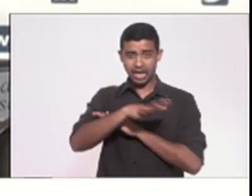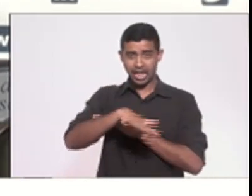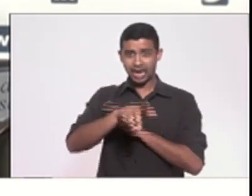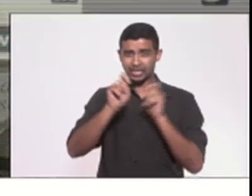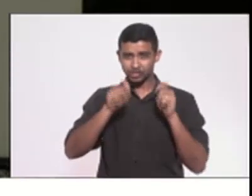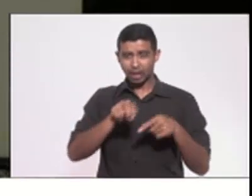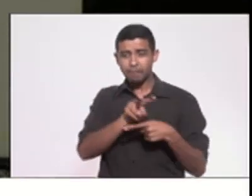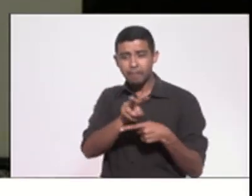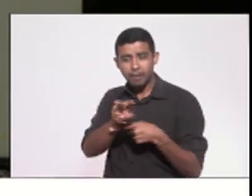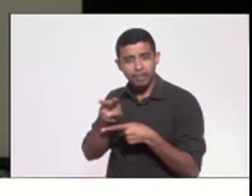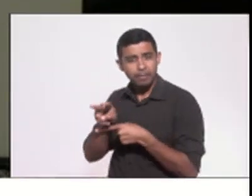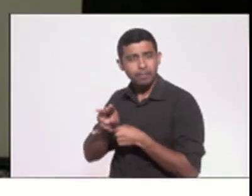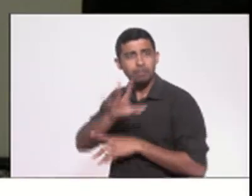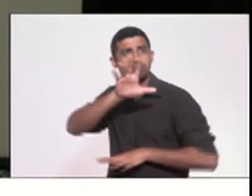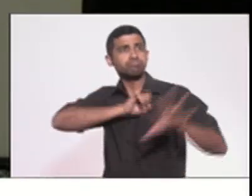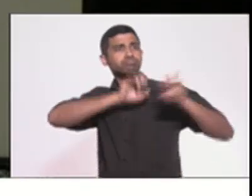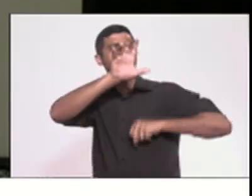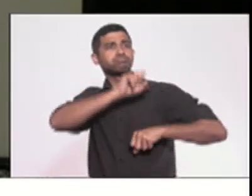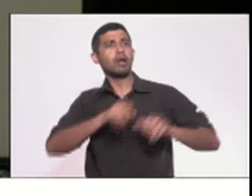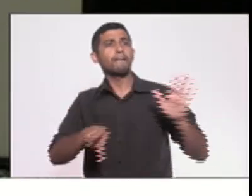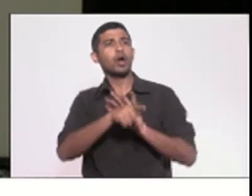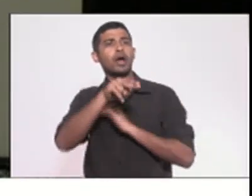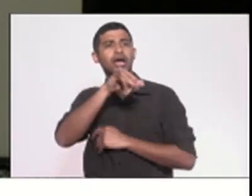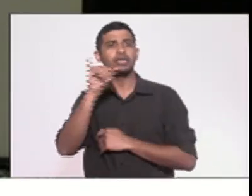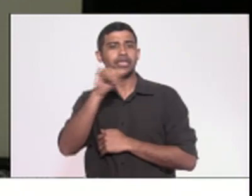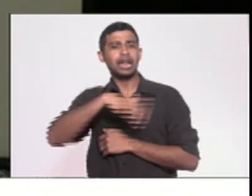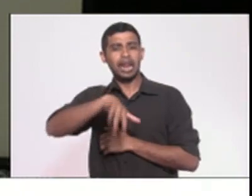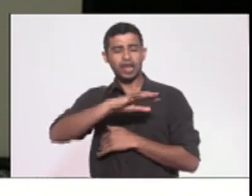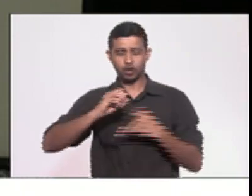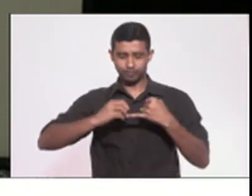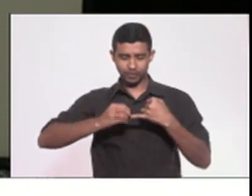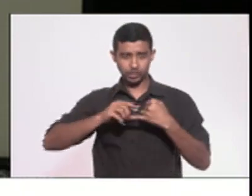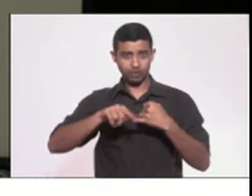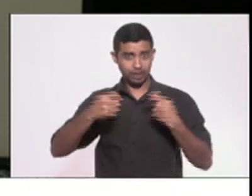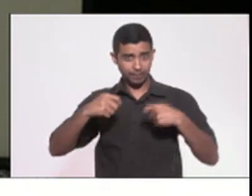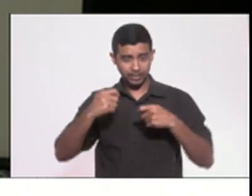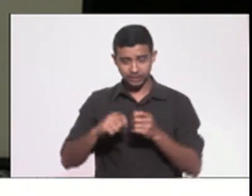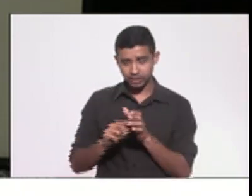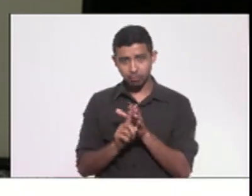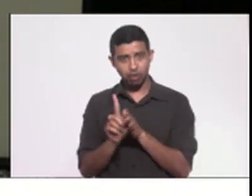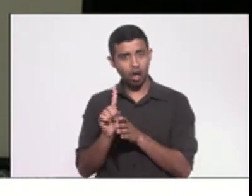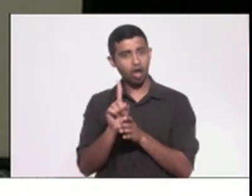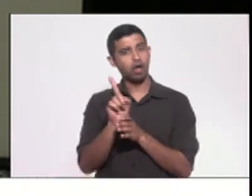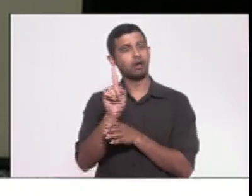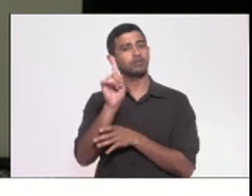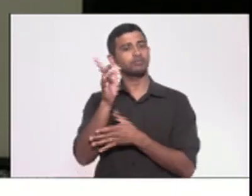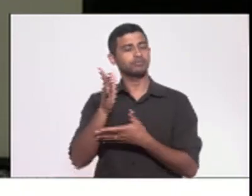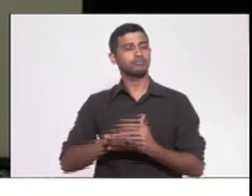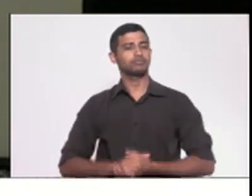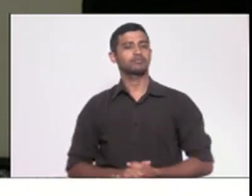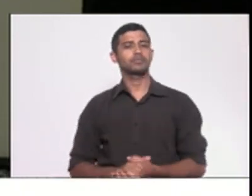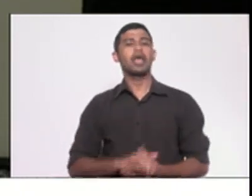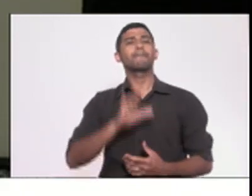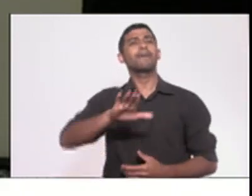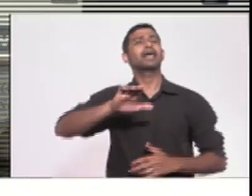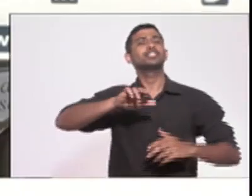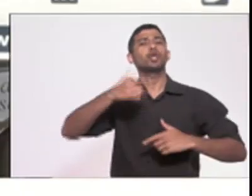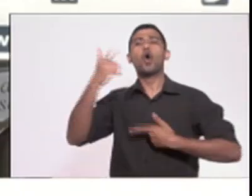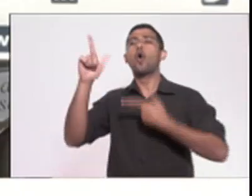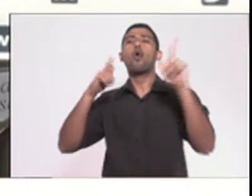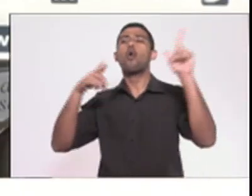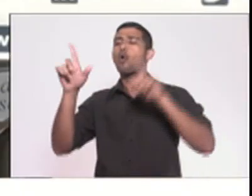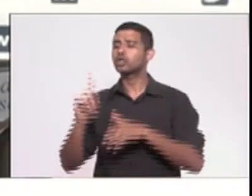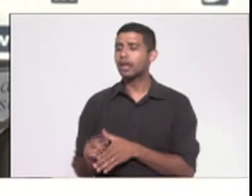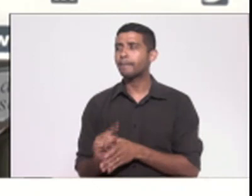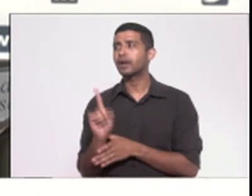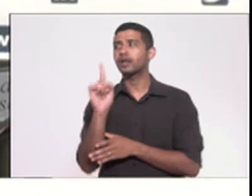suprir todo o nitrogênio que o feijão calpi precisa para crescer. Mas e outras plantas, né? A gente